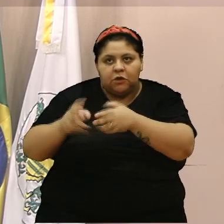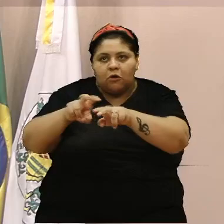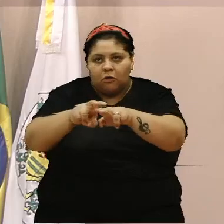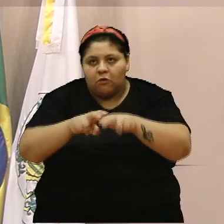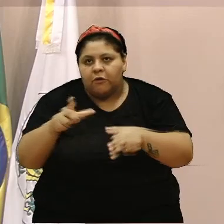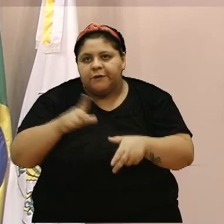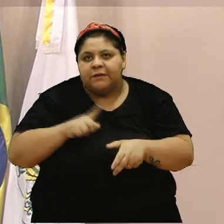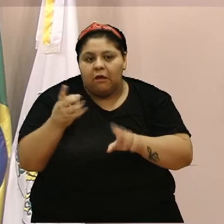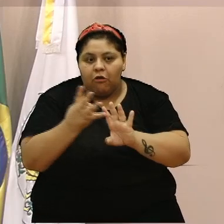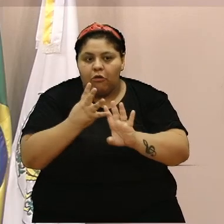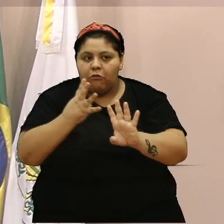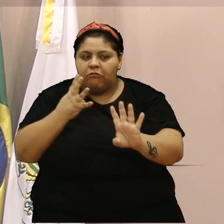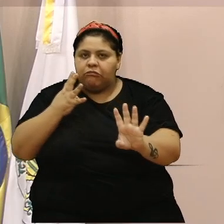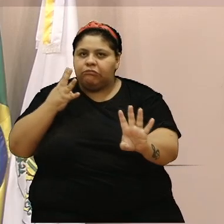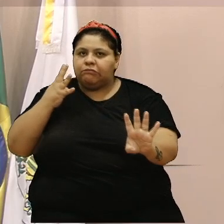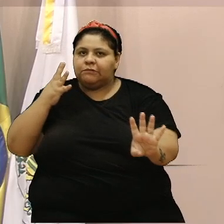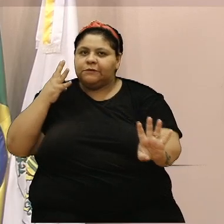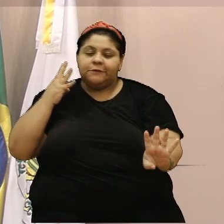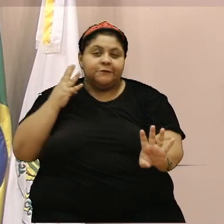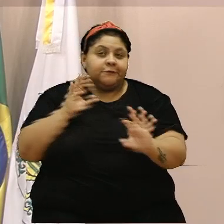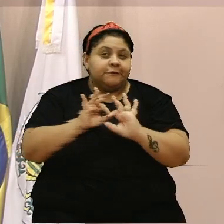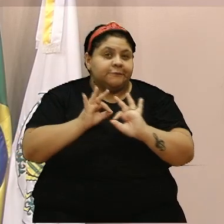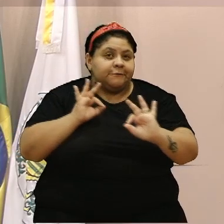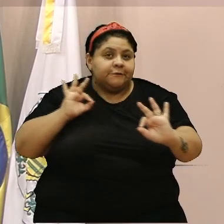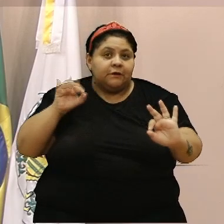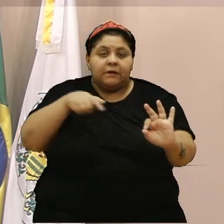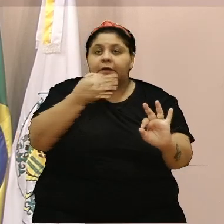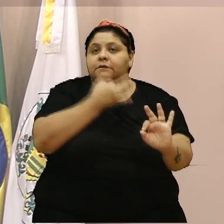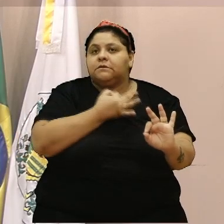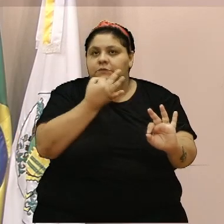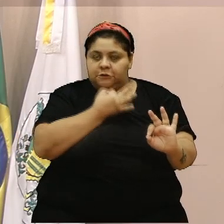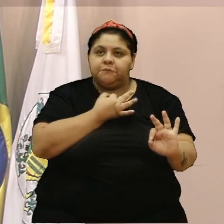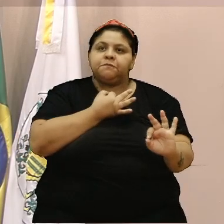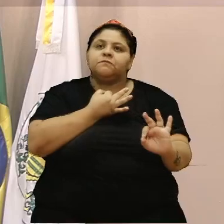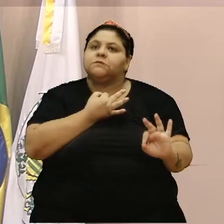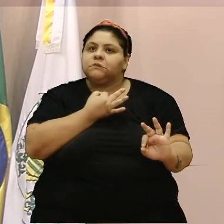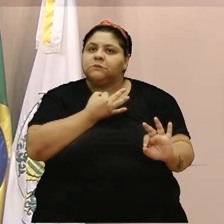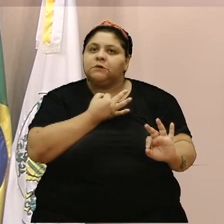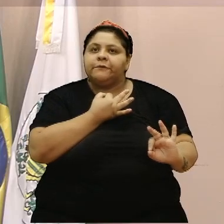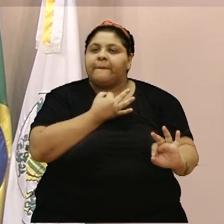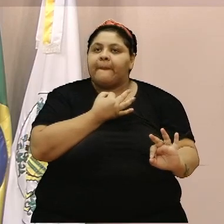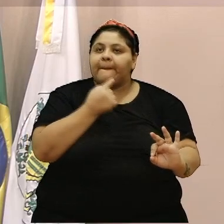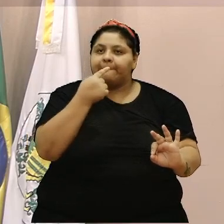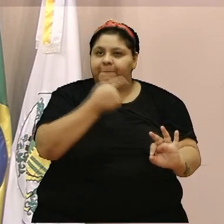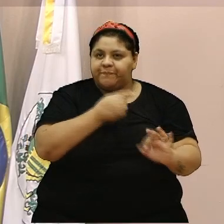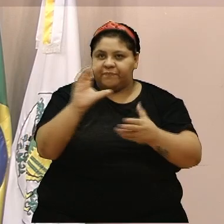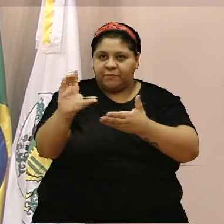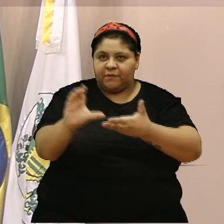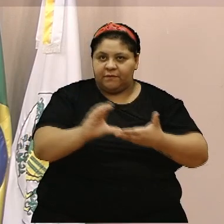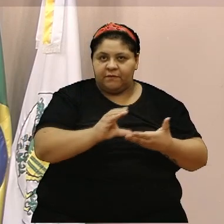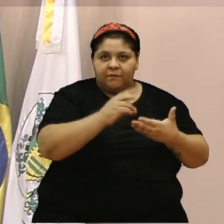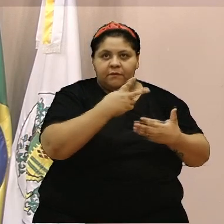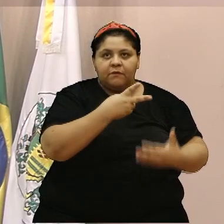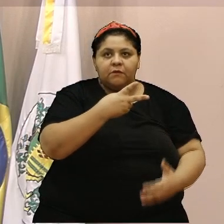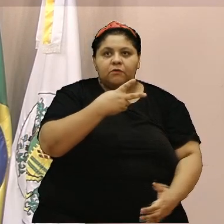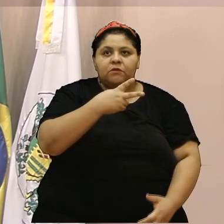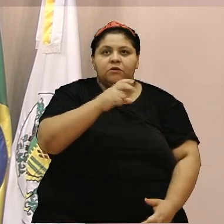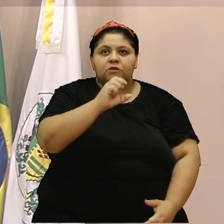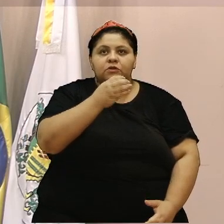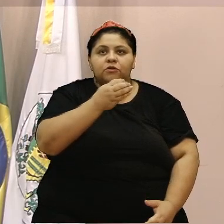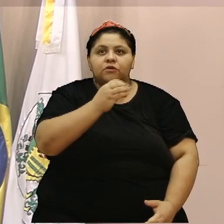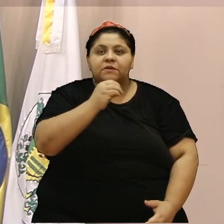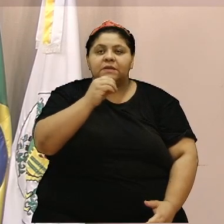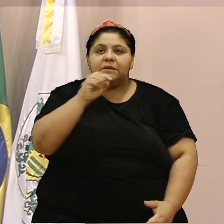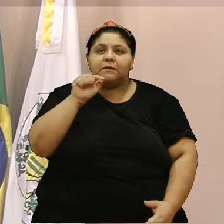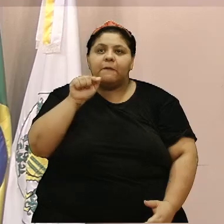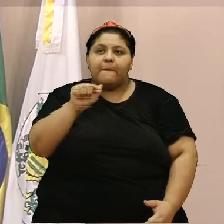gente tem uma fila de espera muito grande em Caxias. E com esse recurso de R$280 mil,